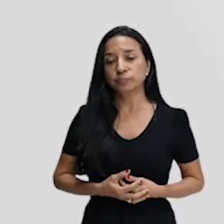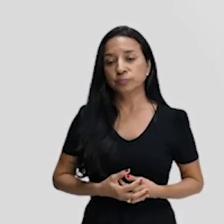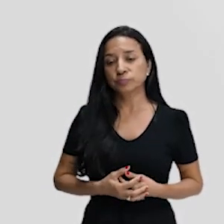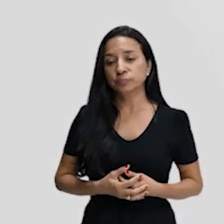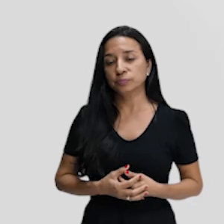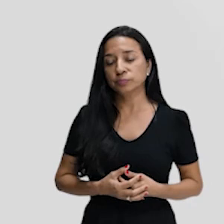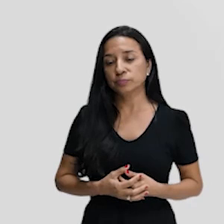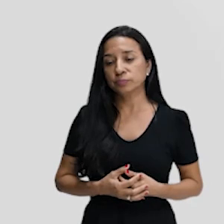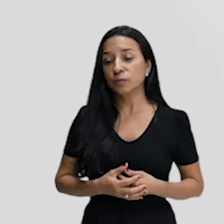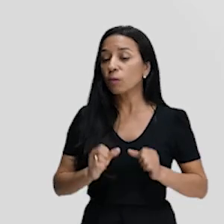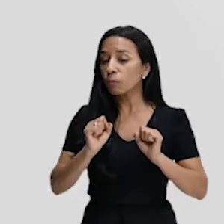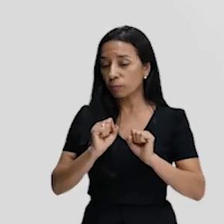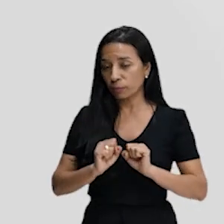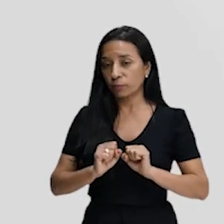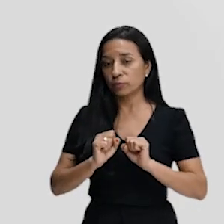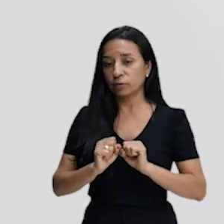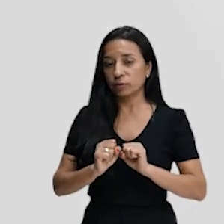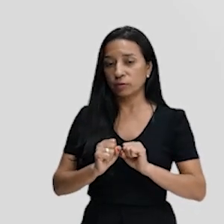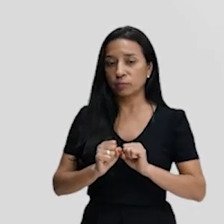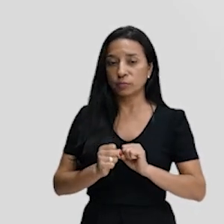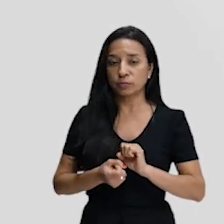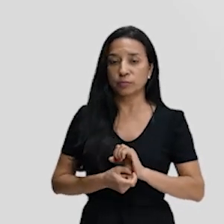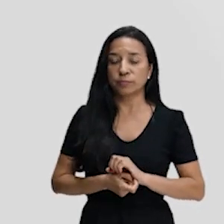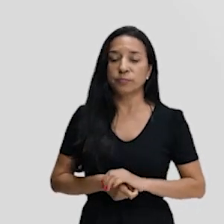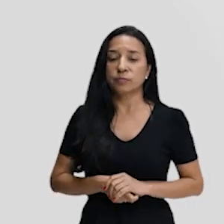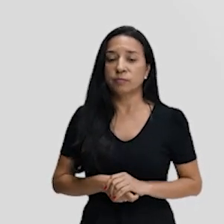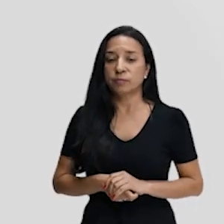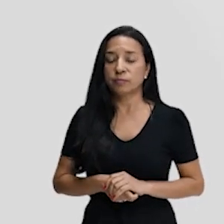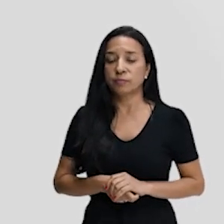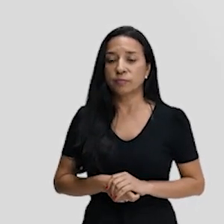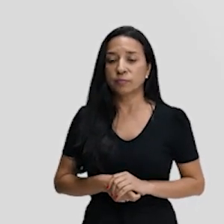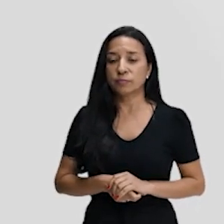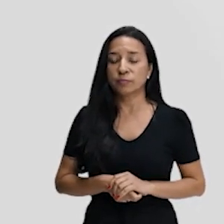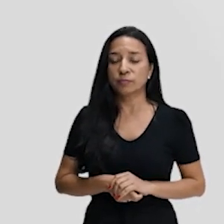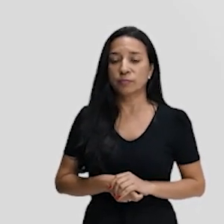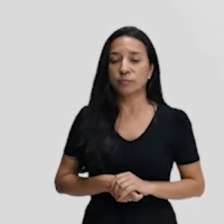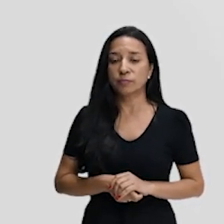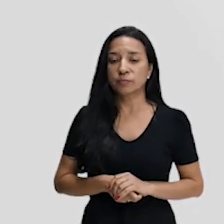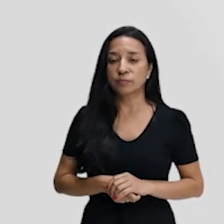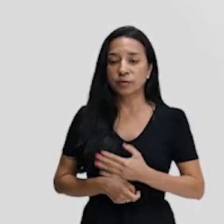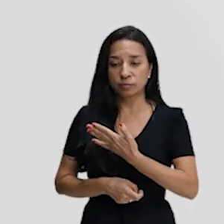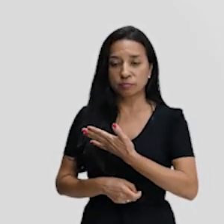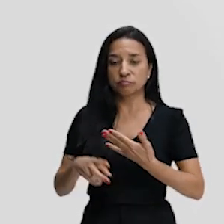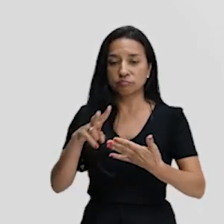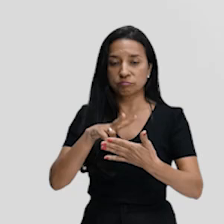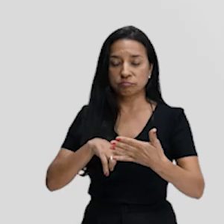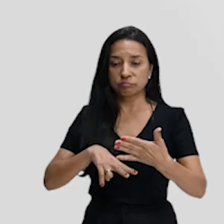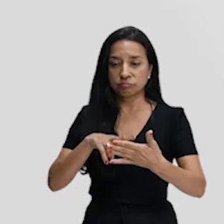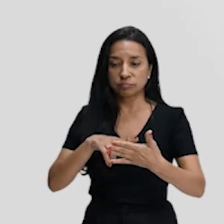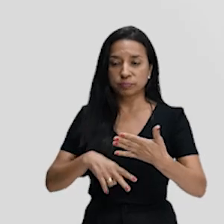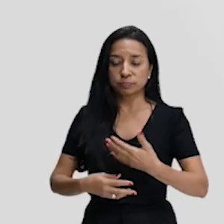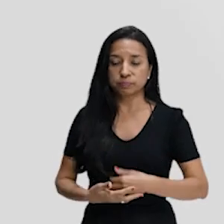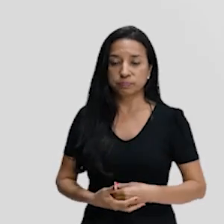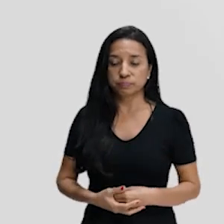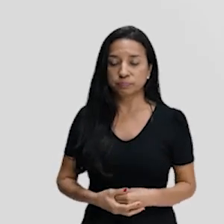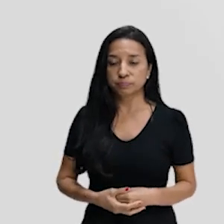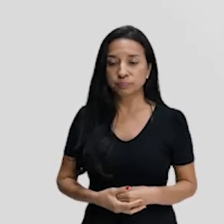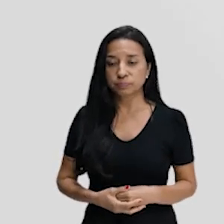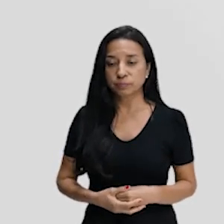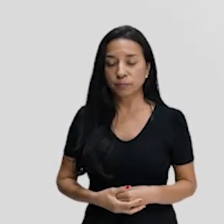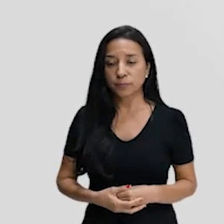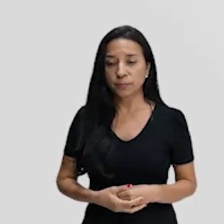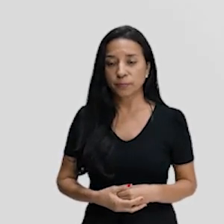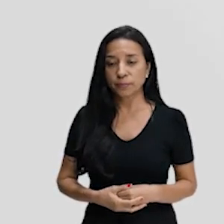essa é a figura. Então podemos afirmar que a razão entre as intensidades dos campos magnéticos 1